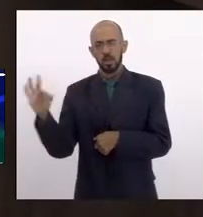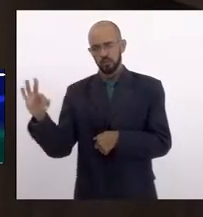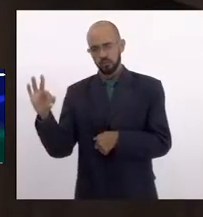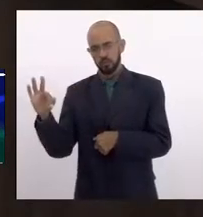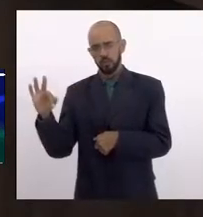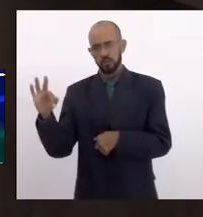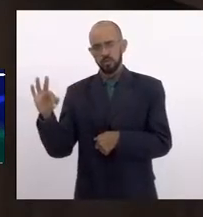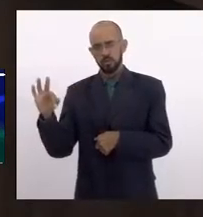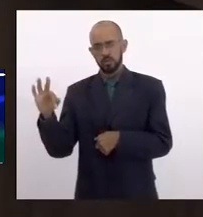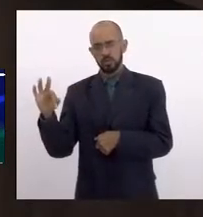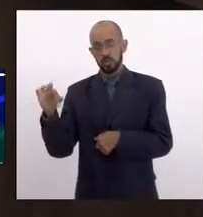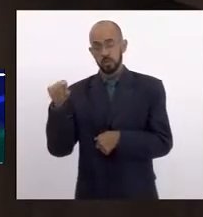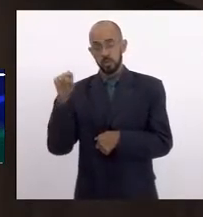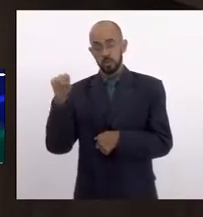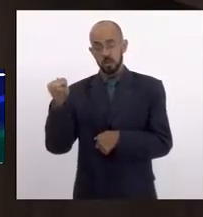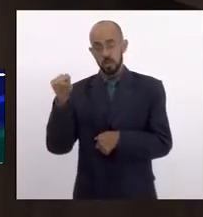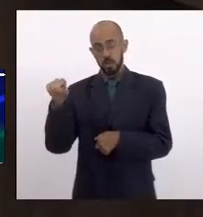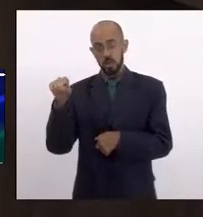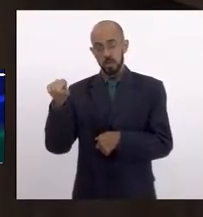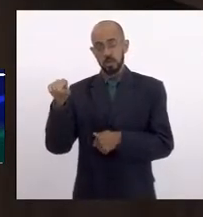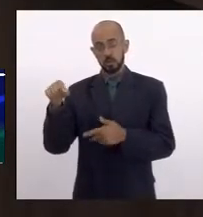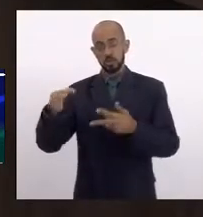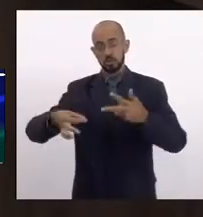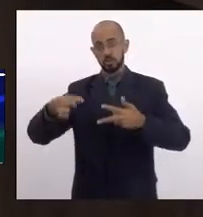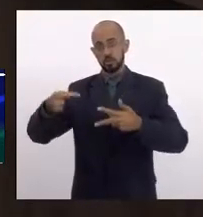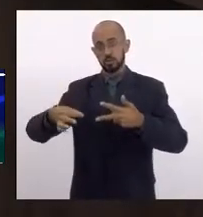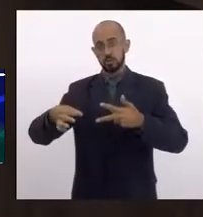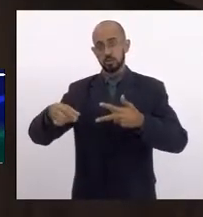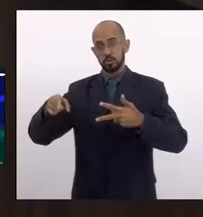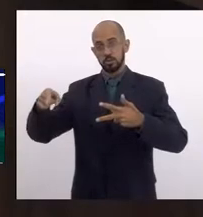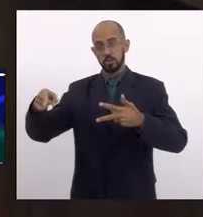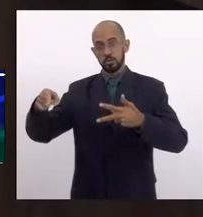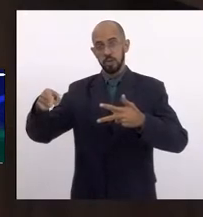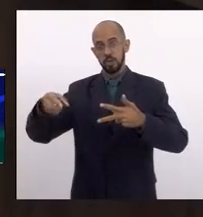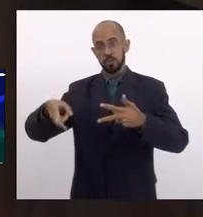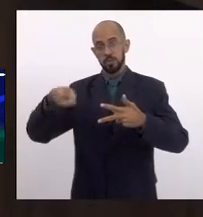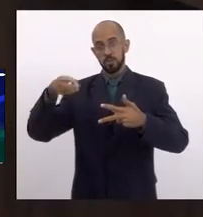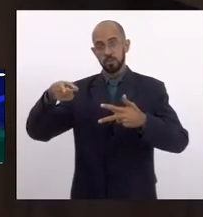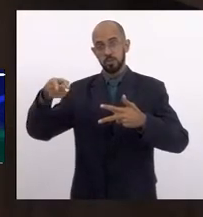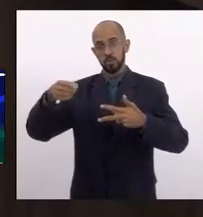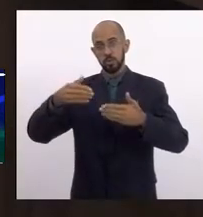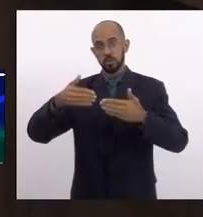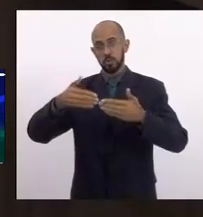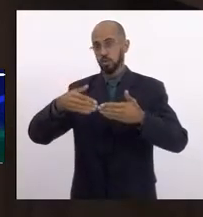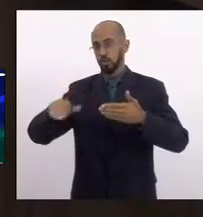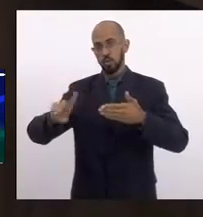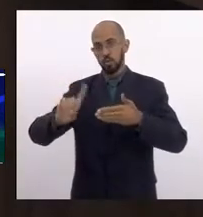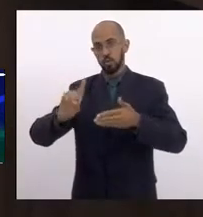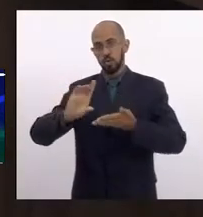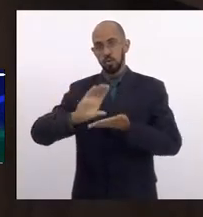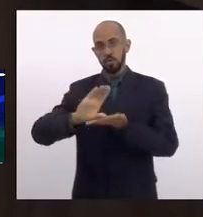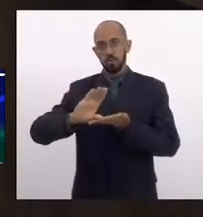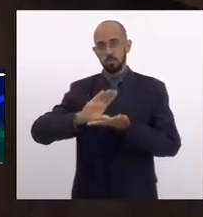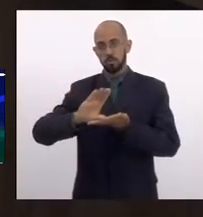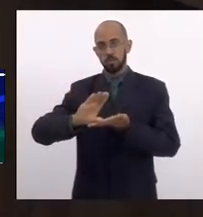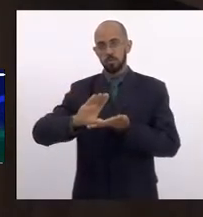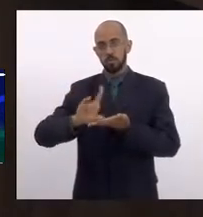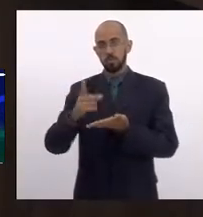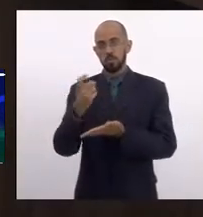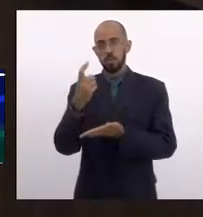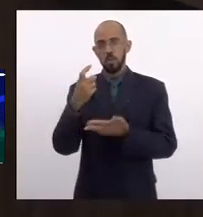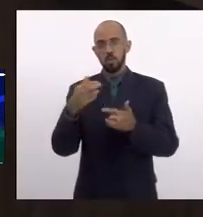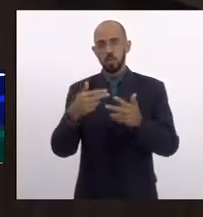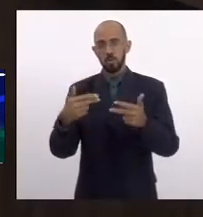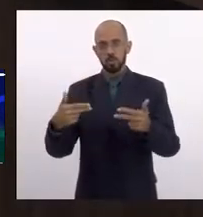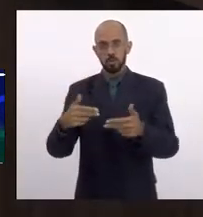Federal considerou que a lei era inconstitucional por uma única